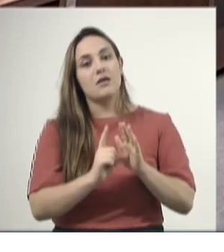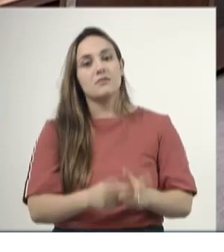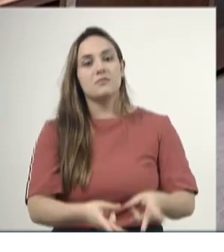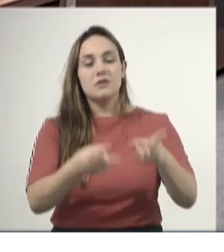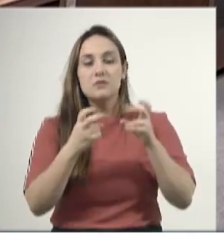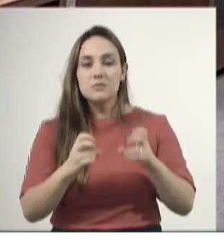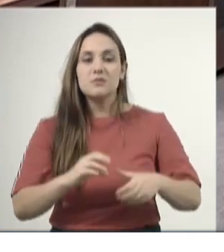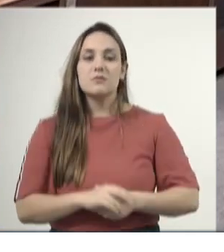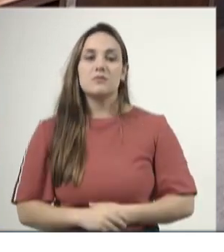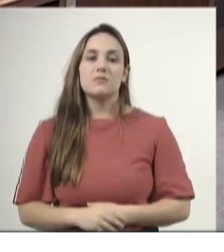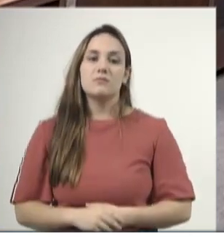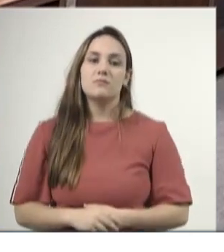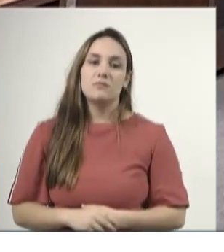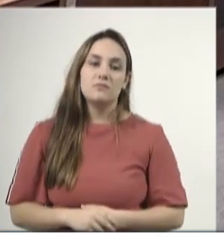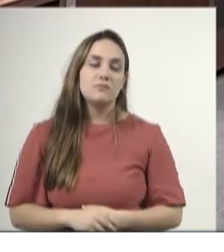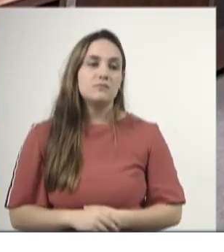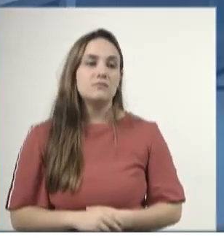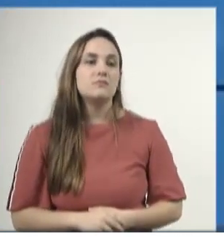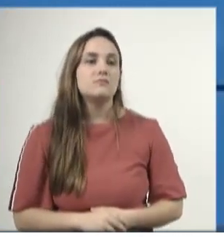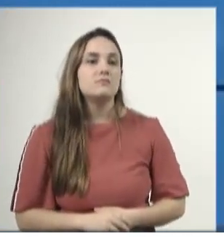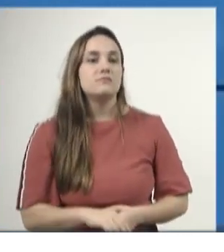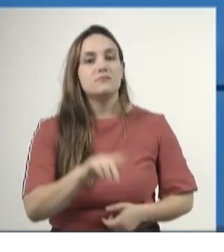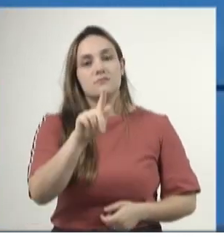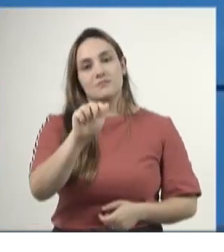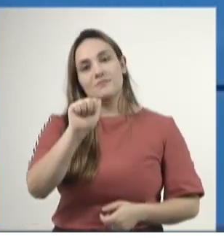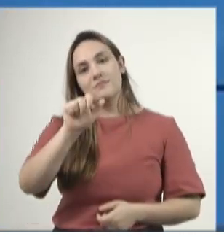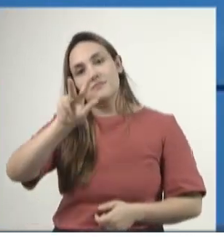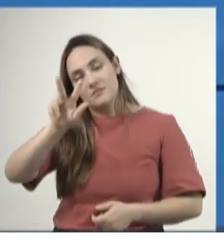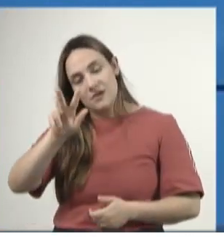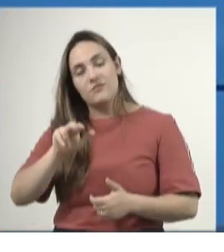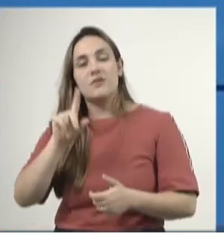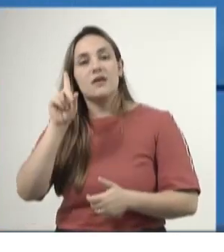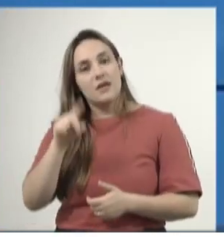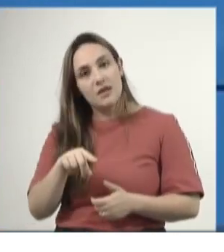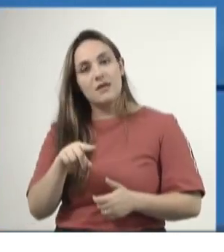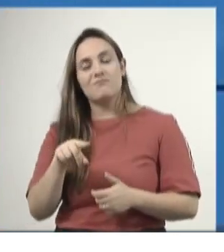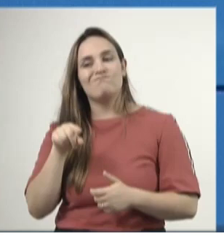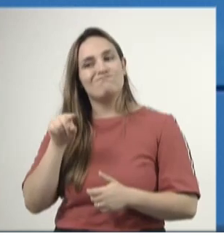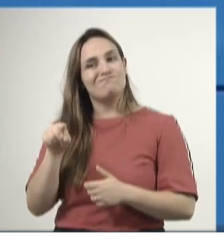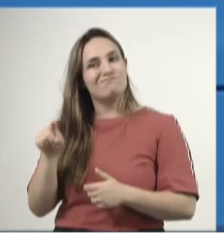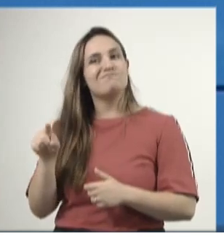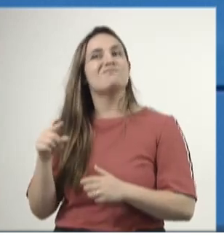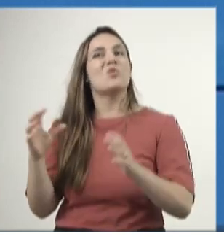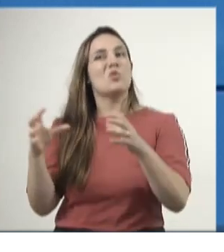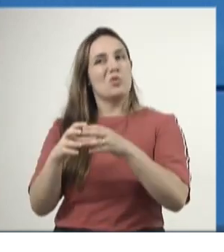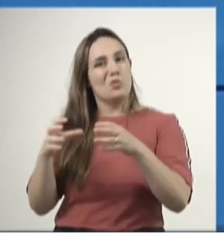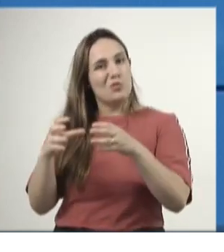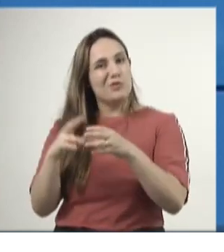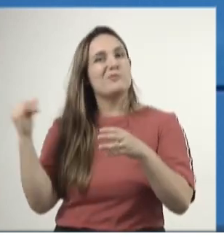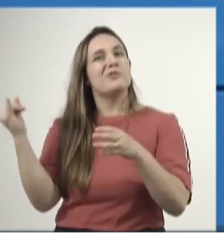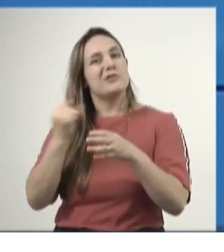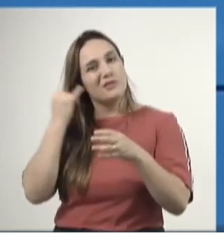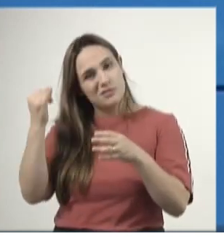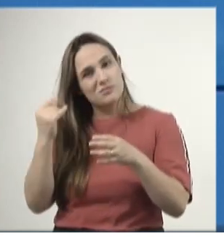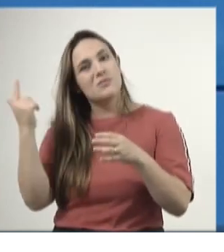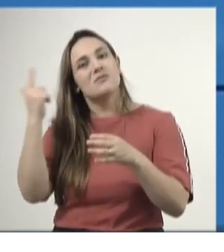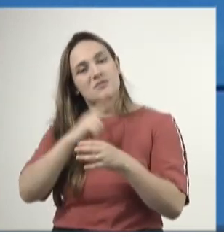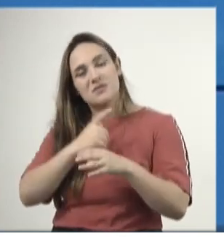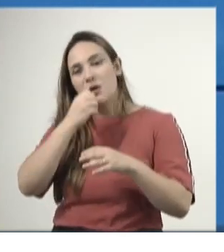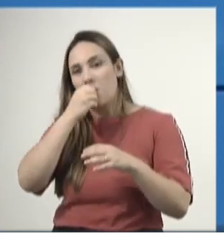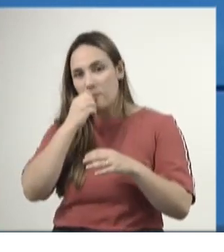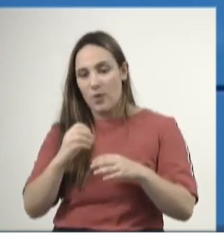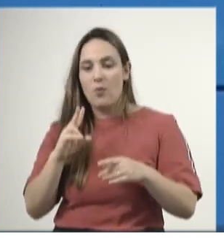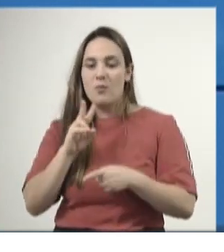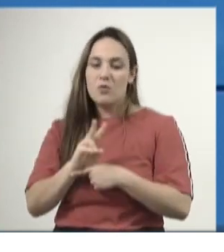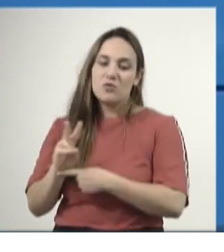GAVE traz, ele passa a ser um elemento fundamental quando nós pensamos em construção de uma